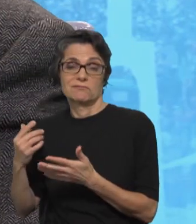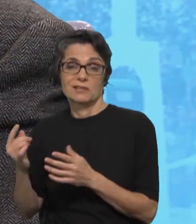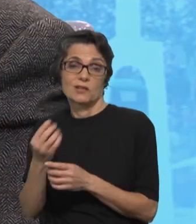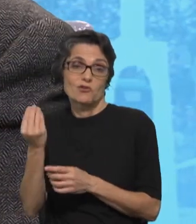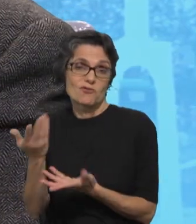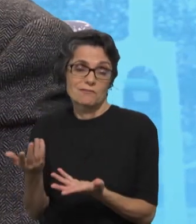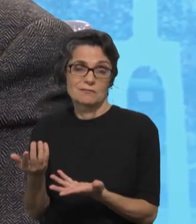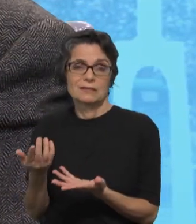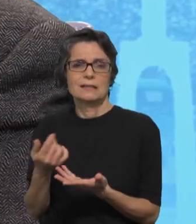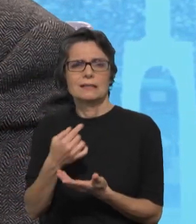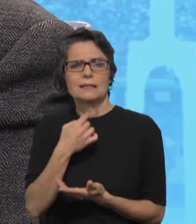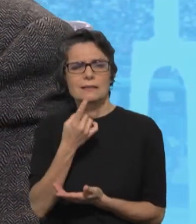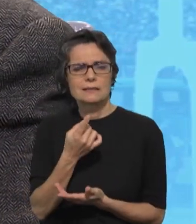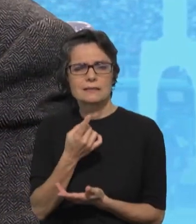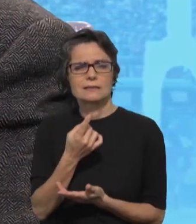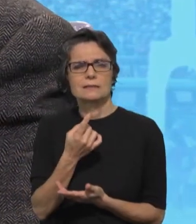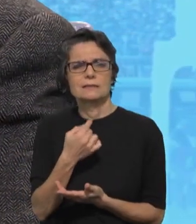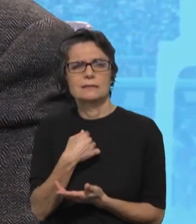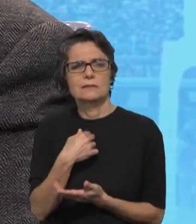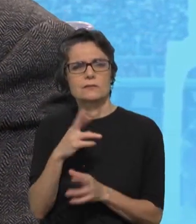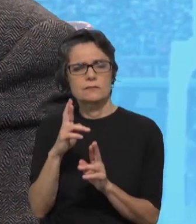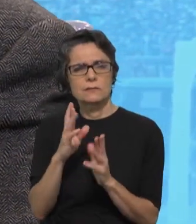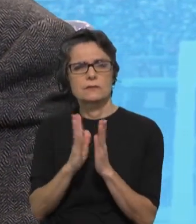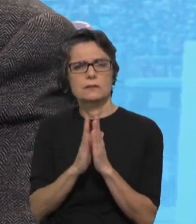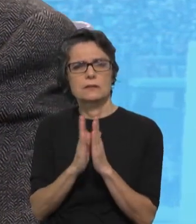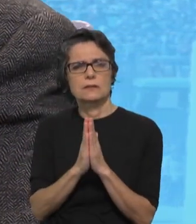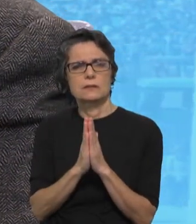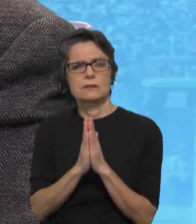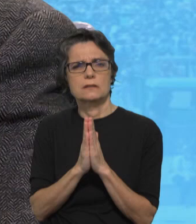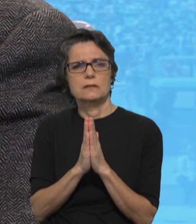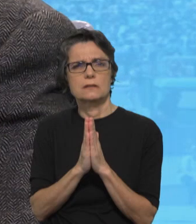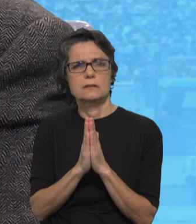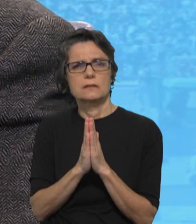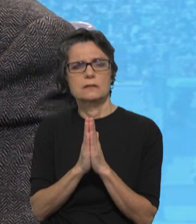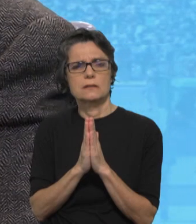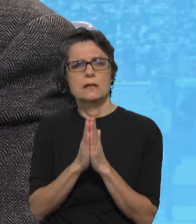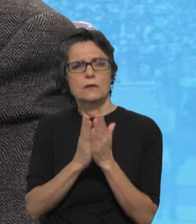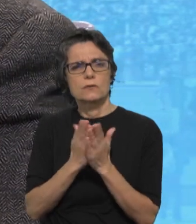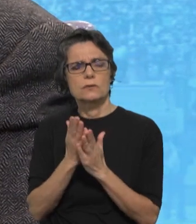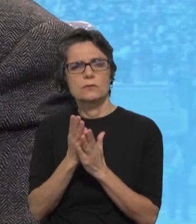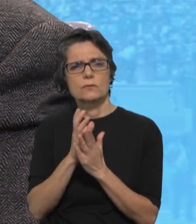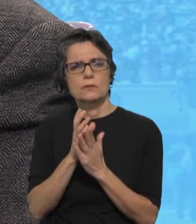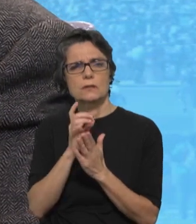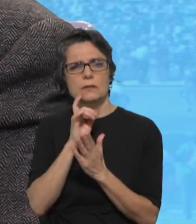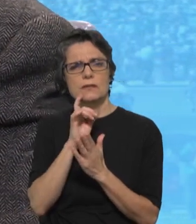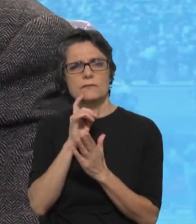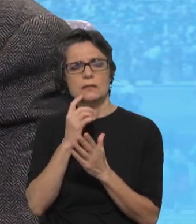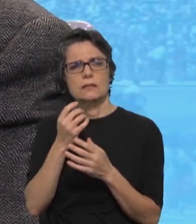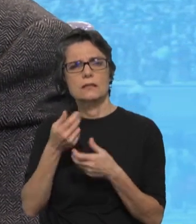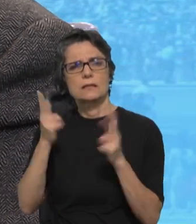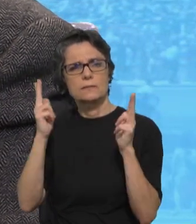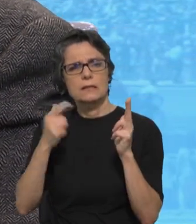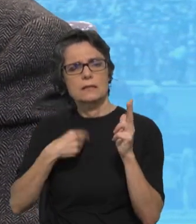Sr. Patriarca, olha, Sr. Patriarca, eu espero que a Igreja me dê sempre a liberdade de poder expressar